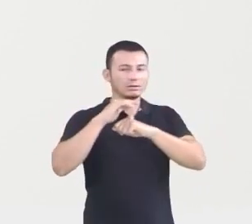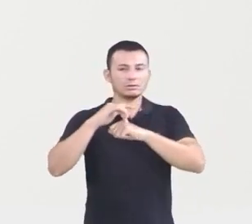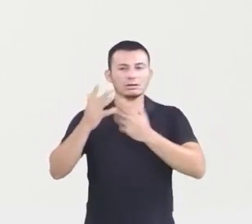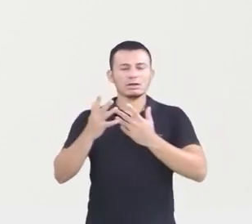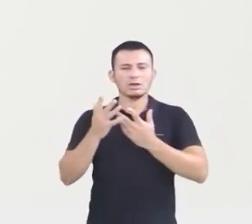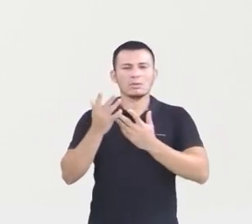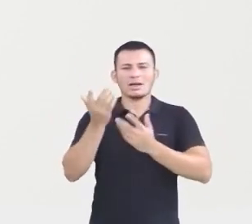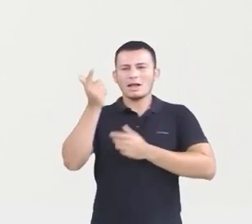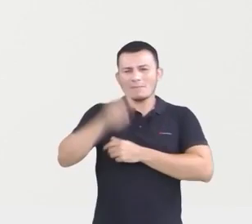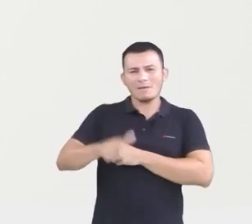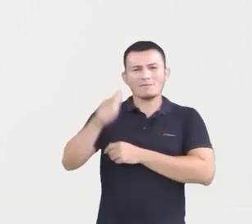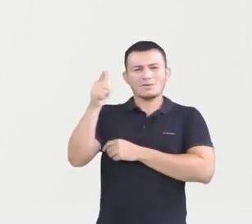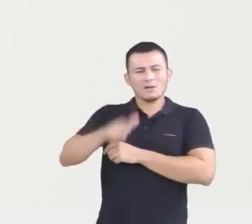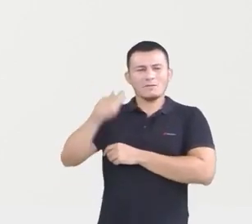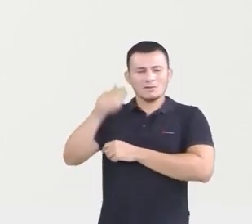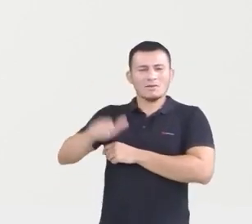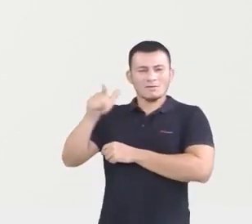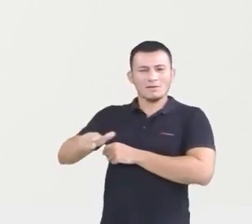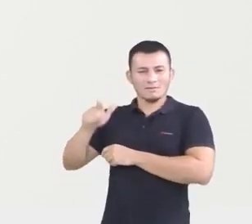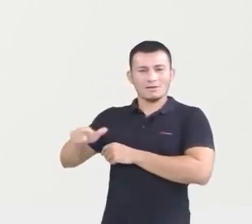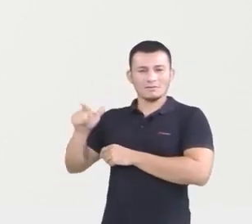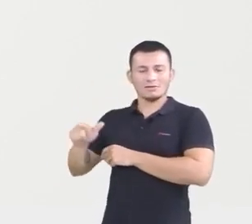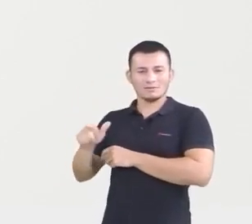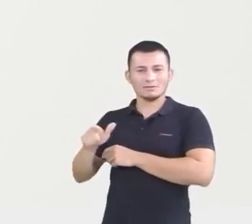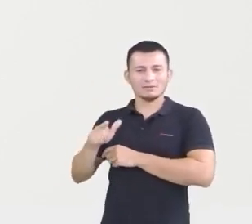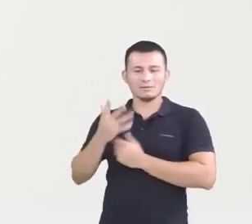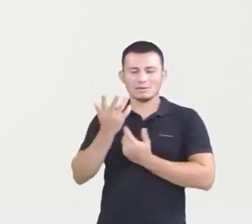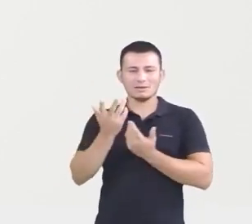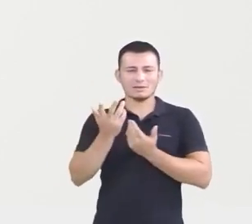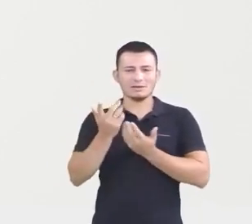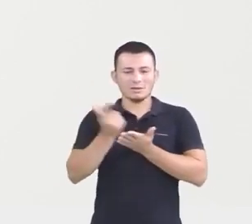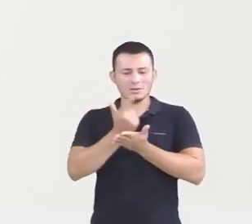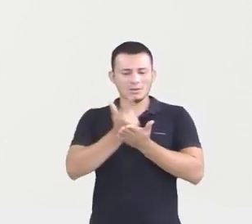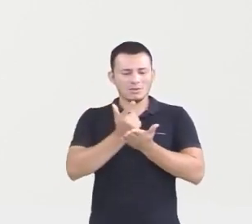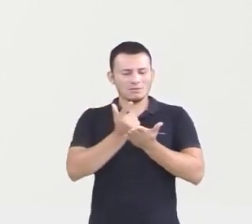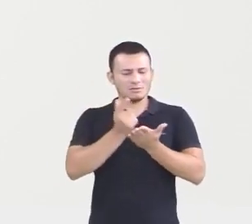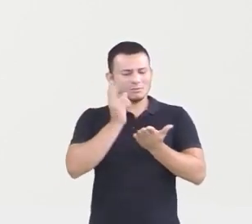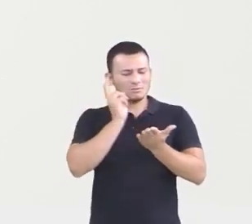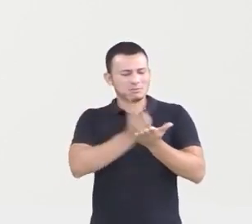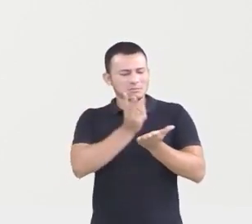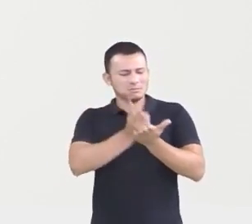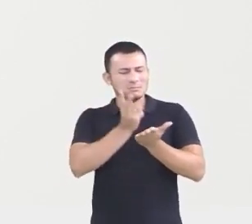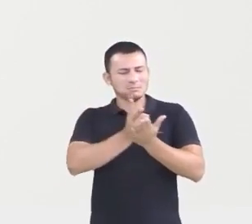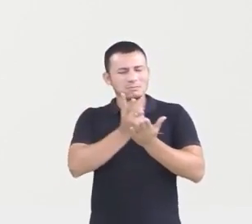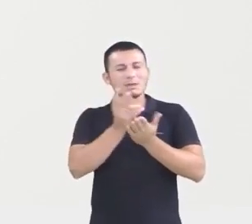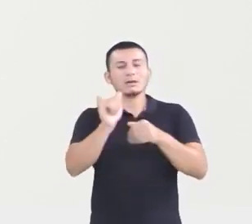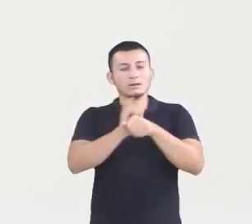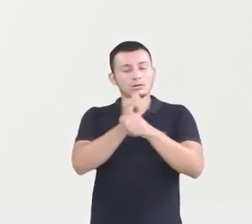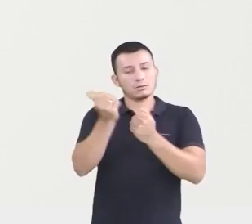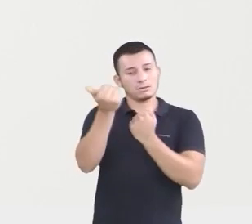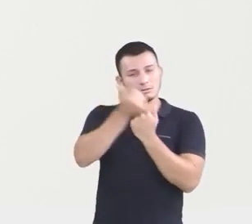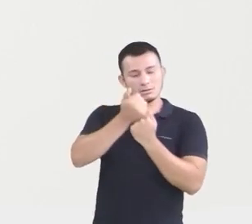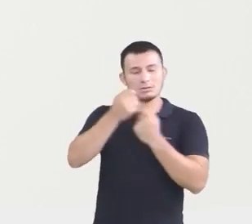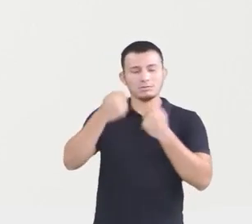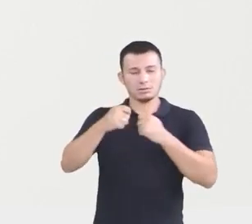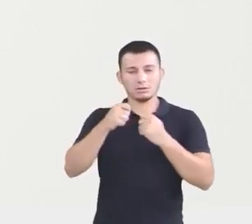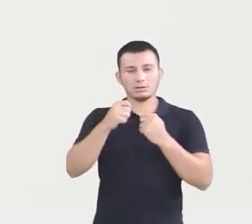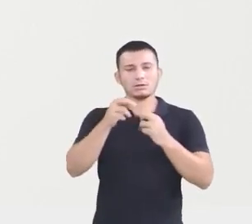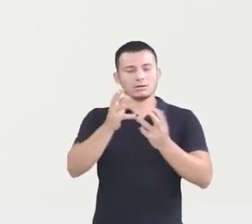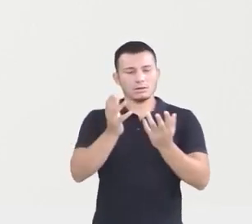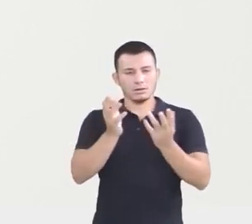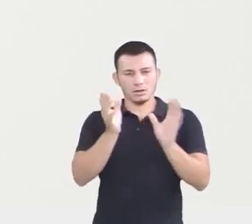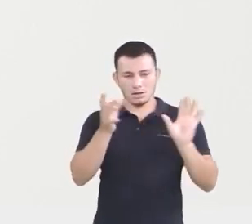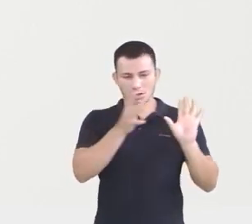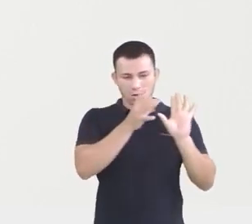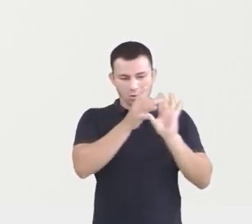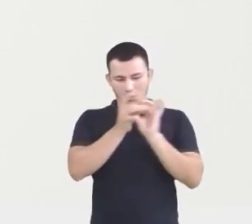muito repetitiva e muito chata, torna o livro muito monótono, essas repetições. Com a coesão referencial,